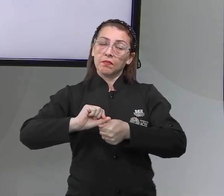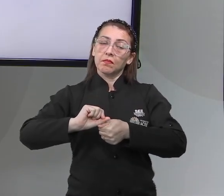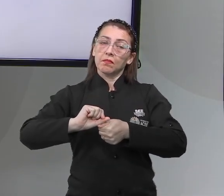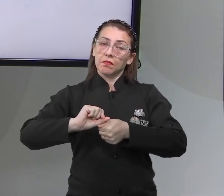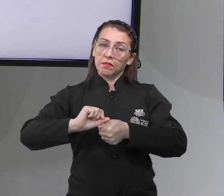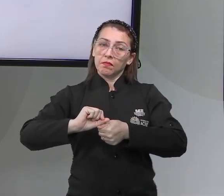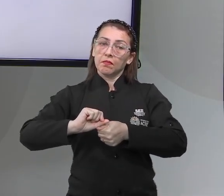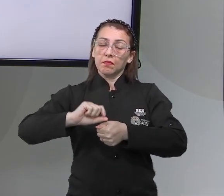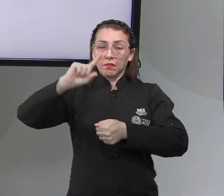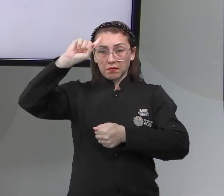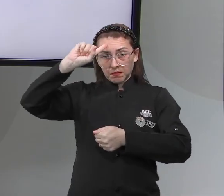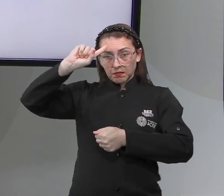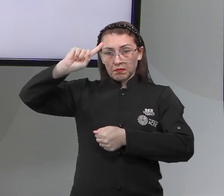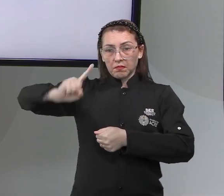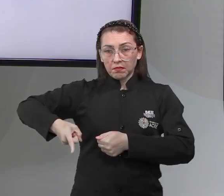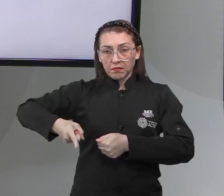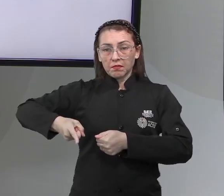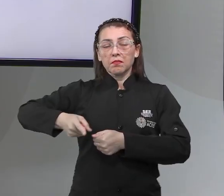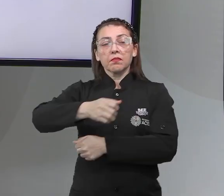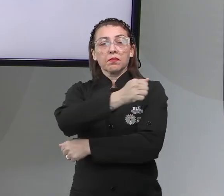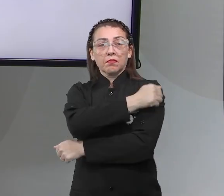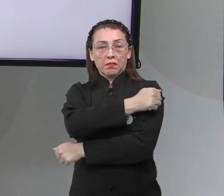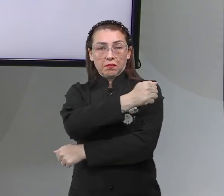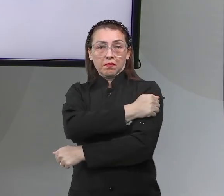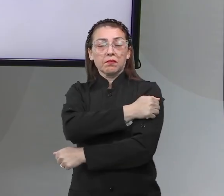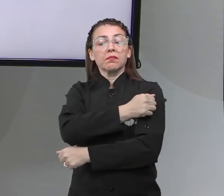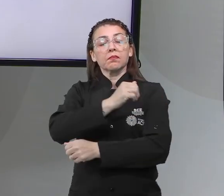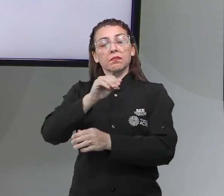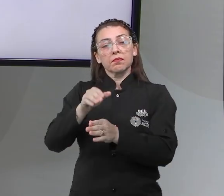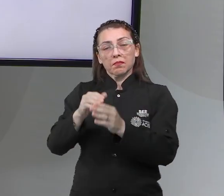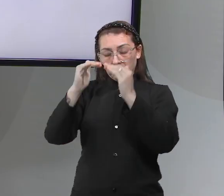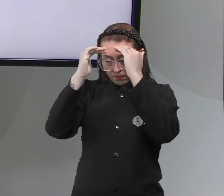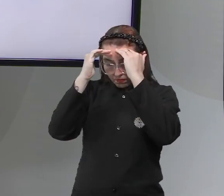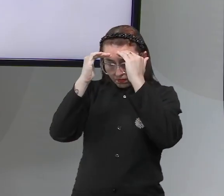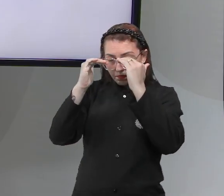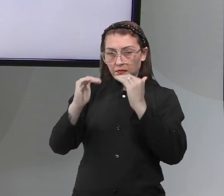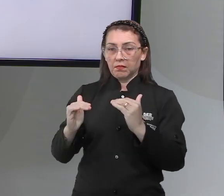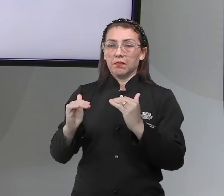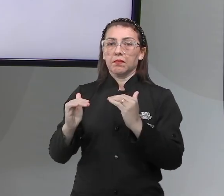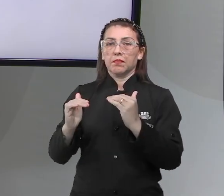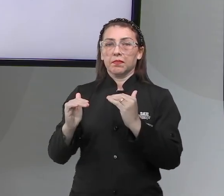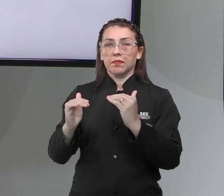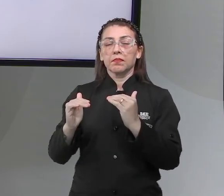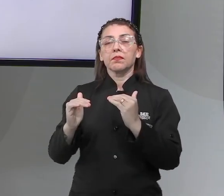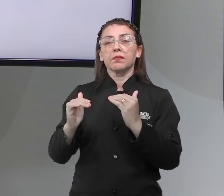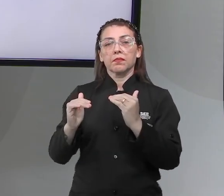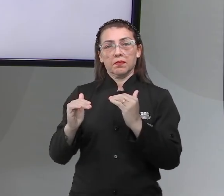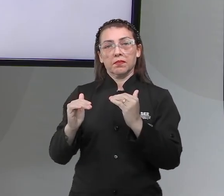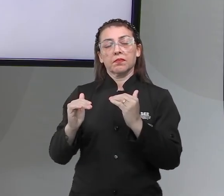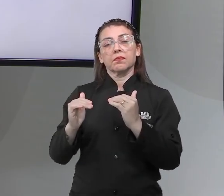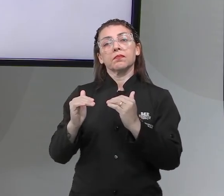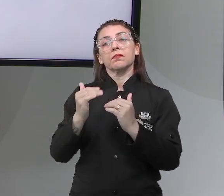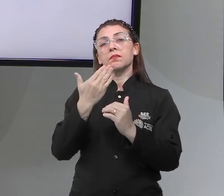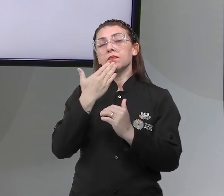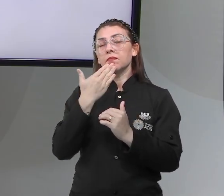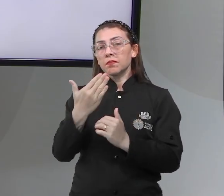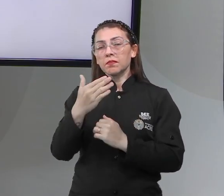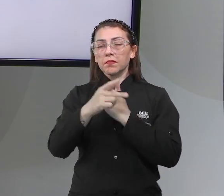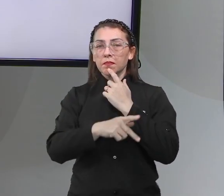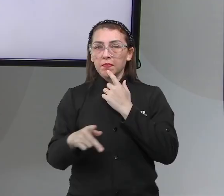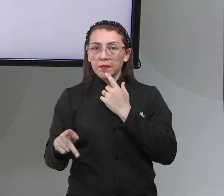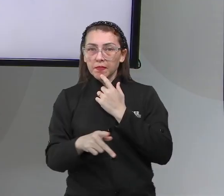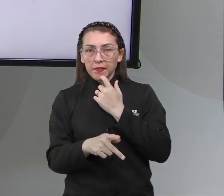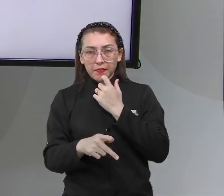poder em relação àquele aluno, e o aluno ele está cumprindo com o quê? Com uma ordem que foi gentilmente